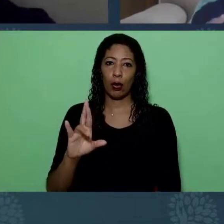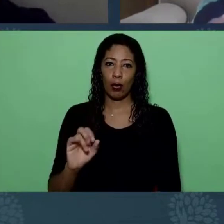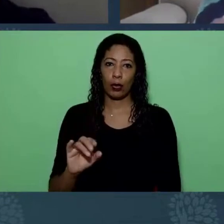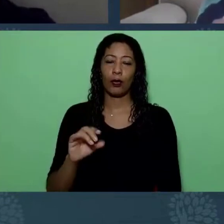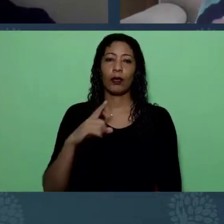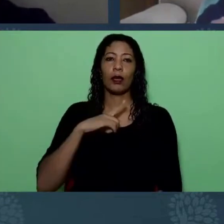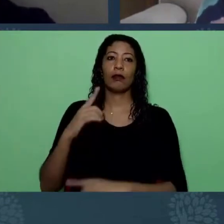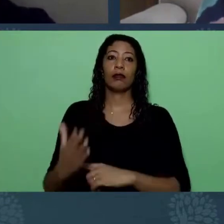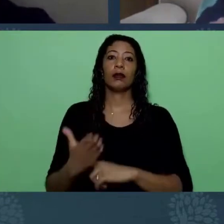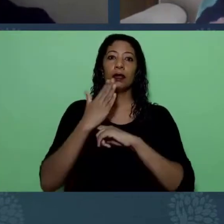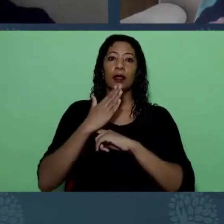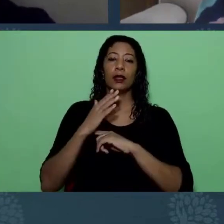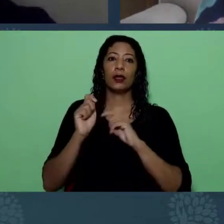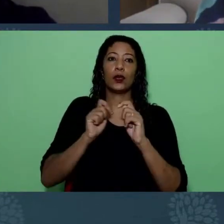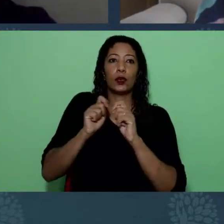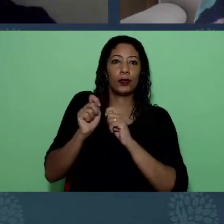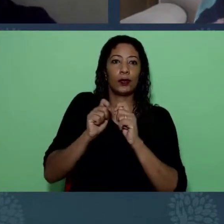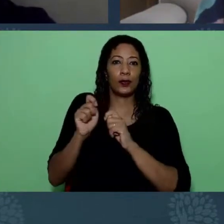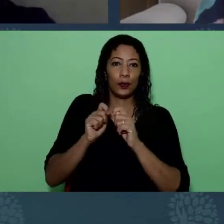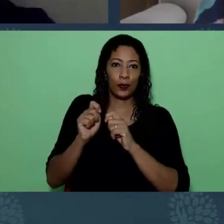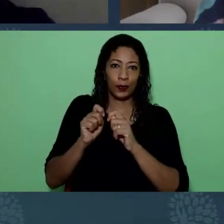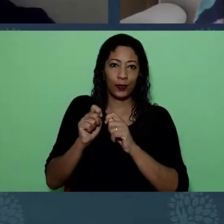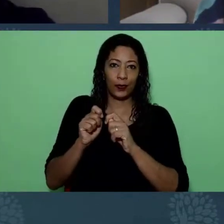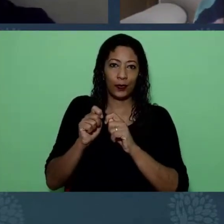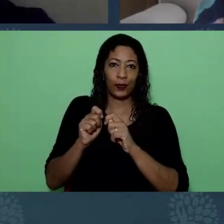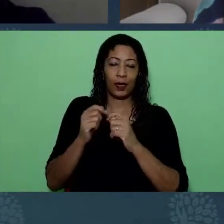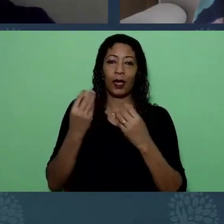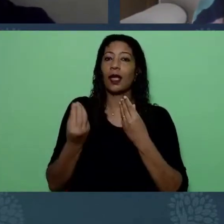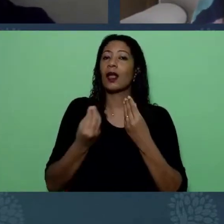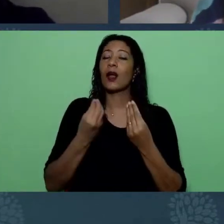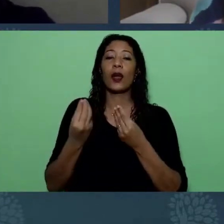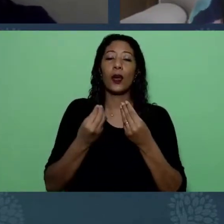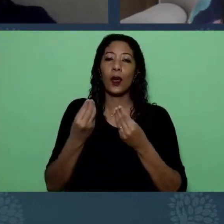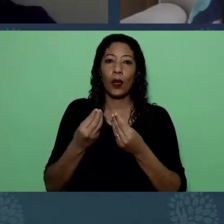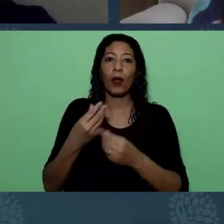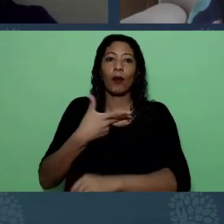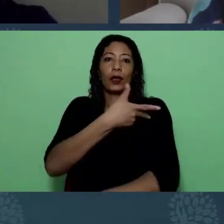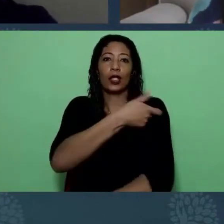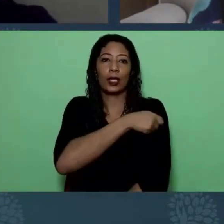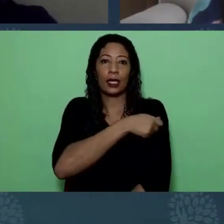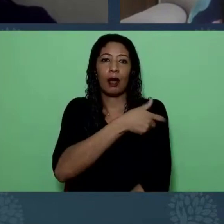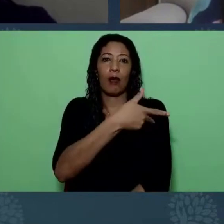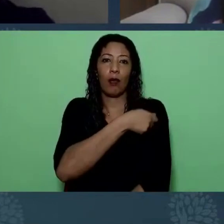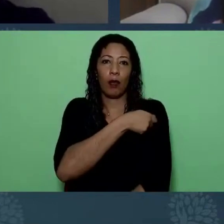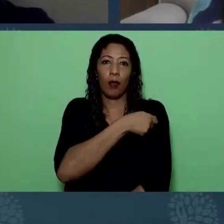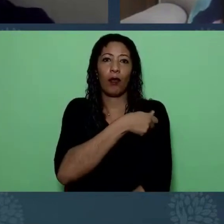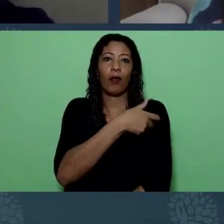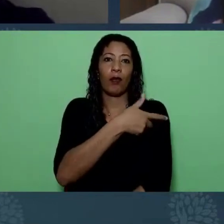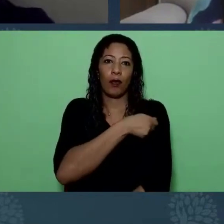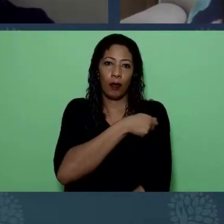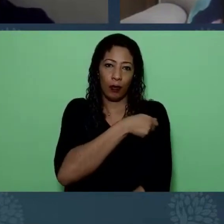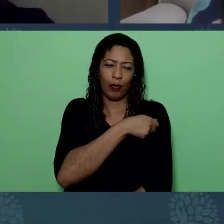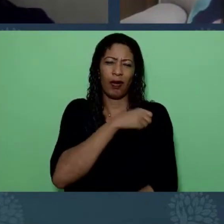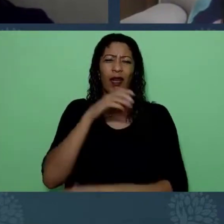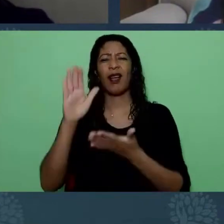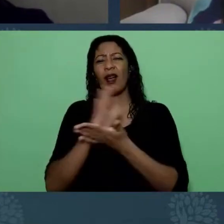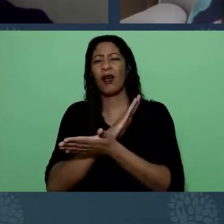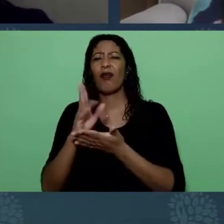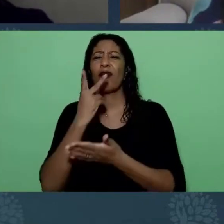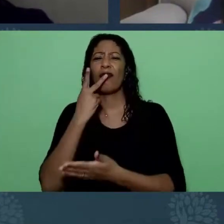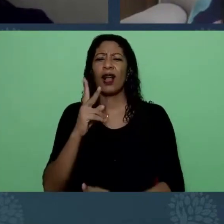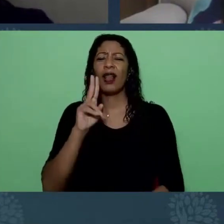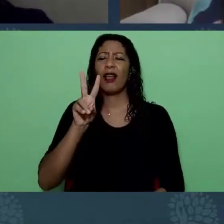remédios, eles são dados por via subcutânea. São algumas injeções que alguns chamam de vacina, mas não